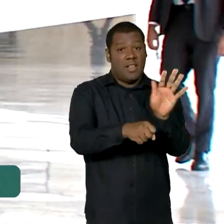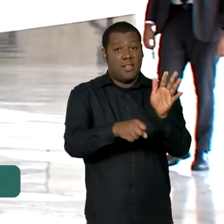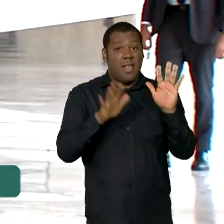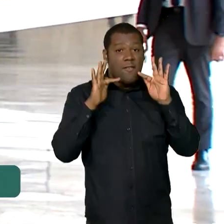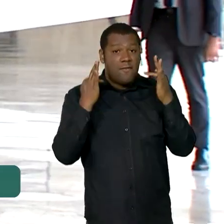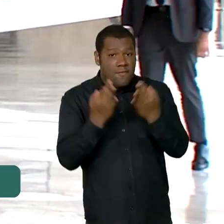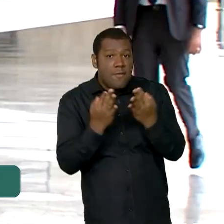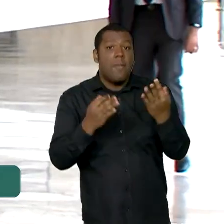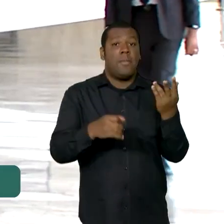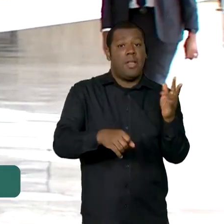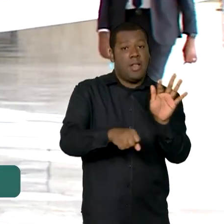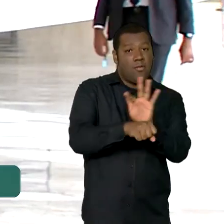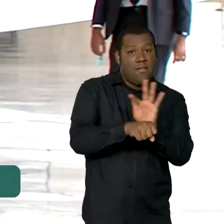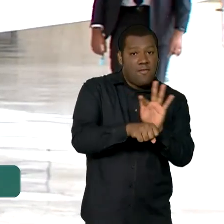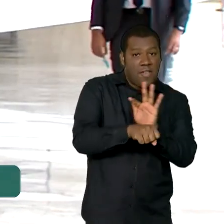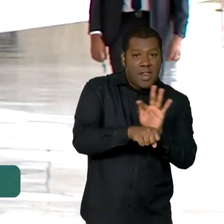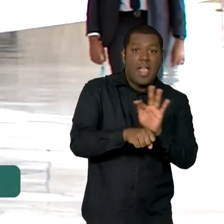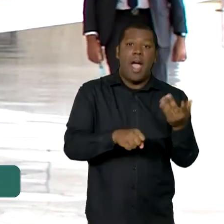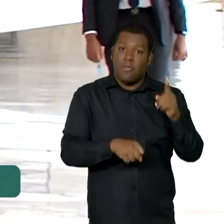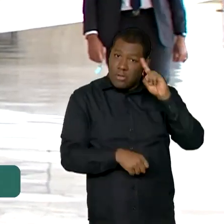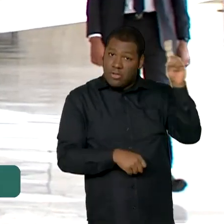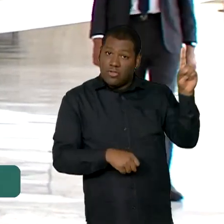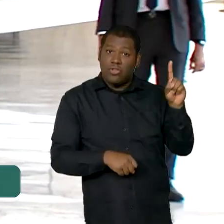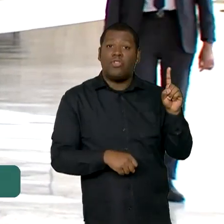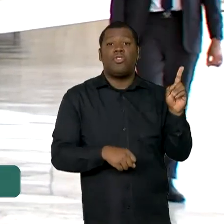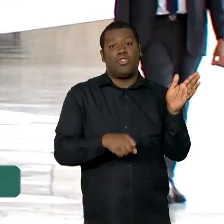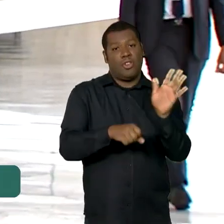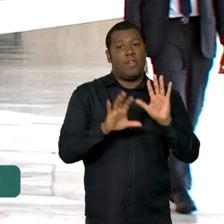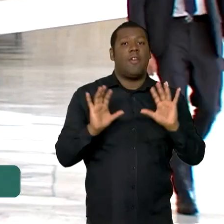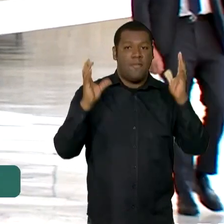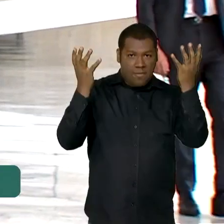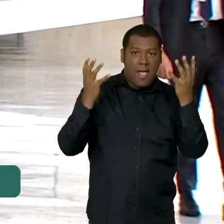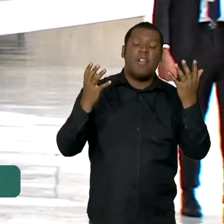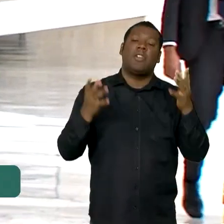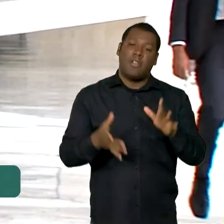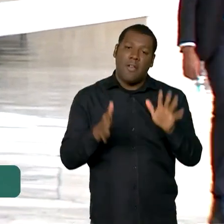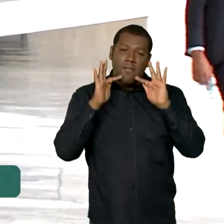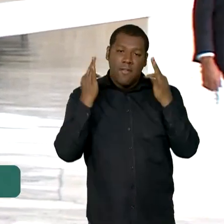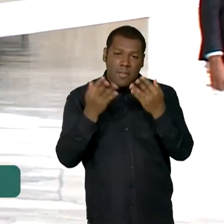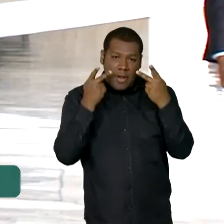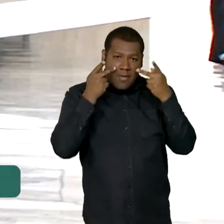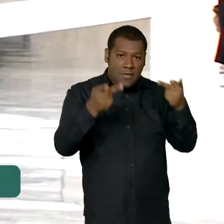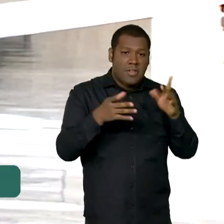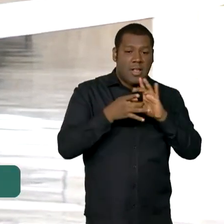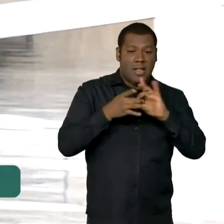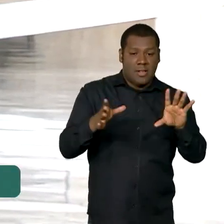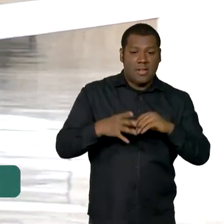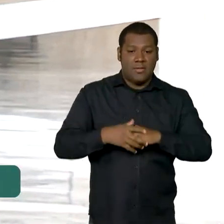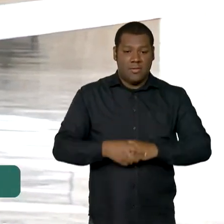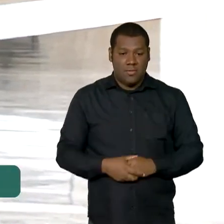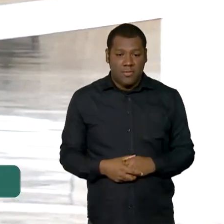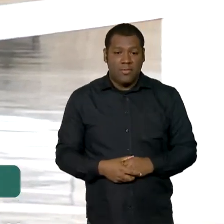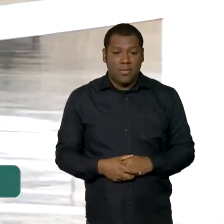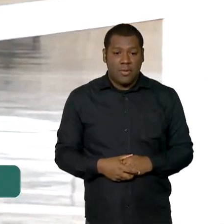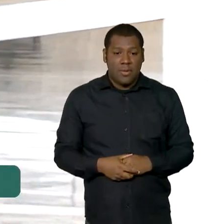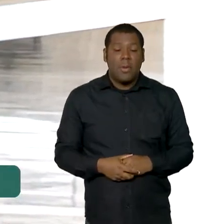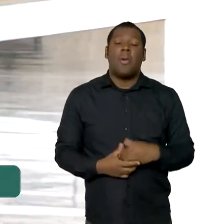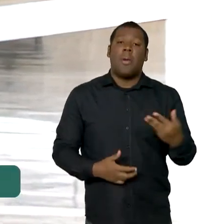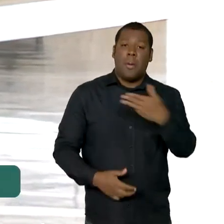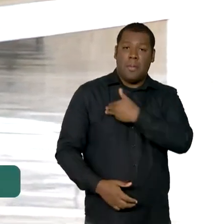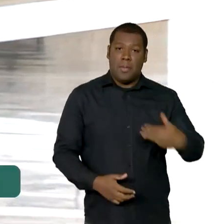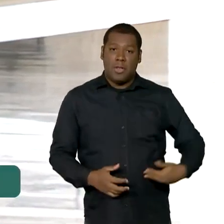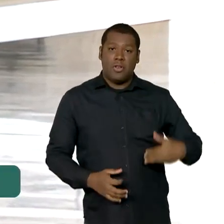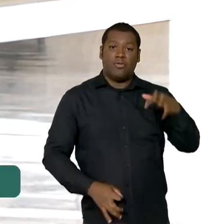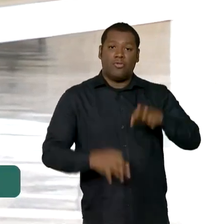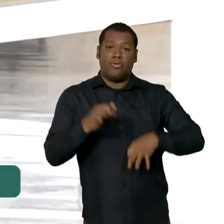datas festivas. O veto foi sugerido pelo ministro da Justiça e Segurança Pública, Ricardo Lewandowski, que defendeu que o